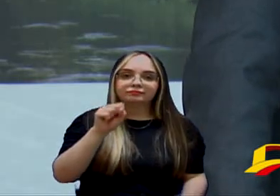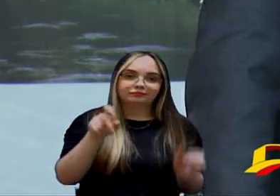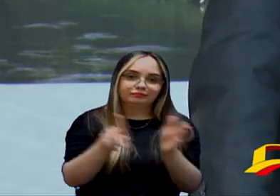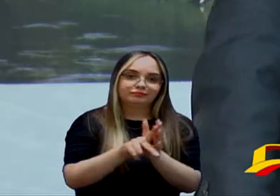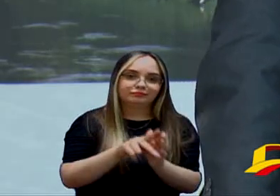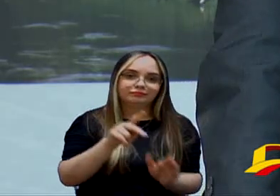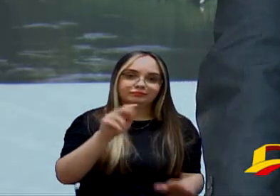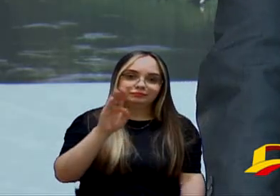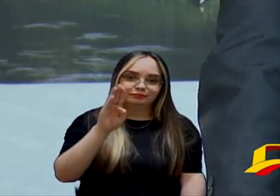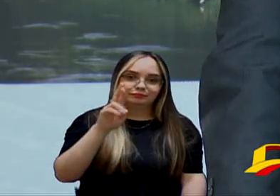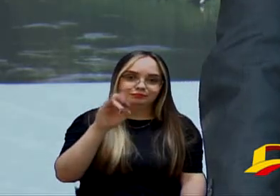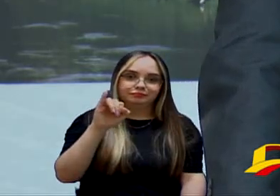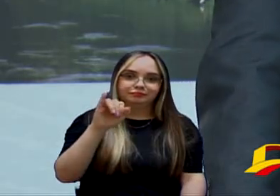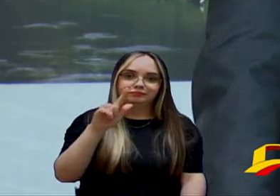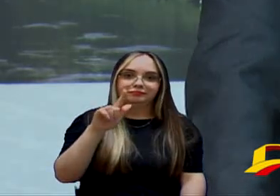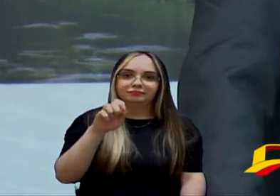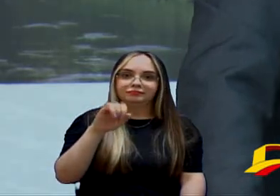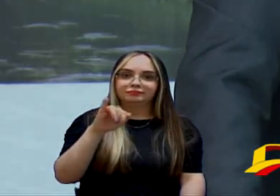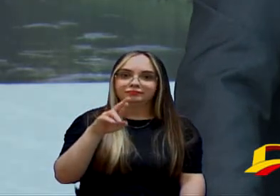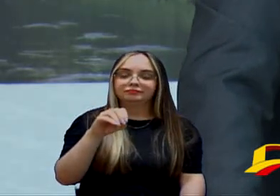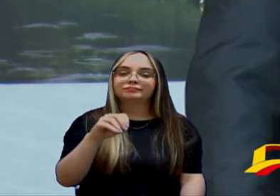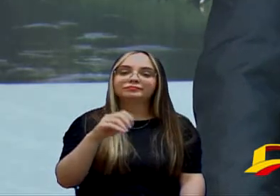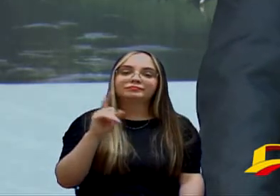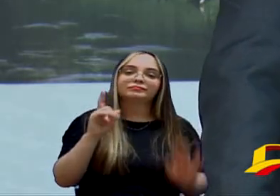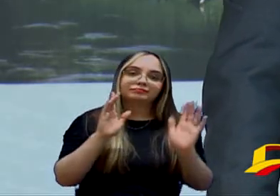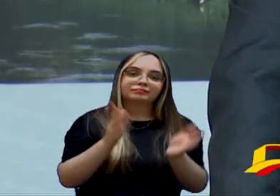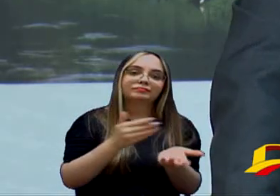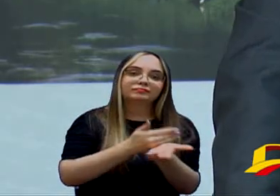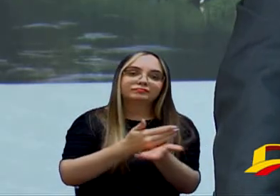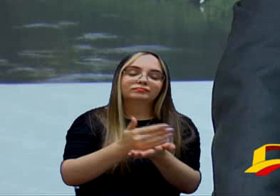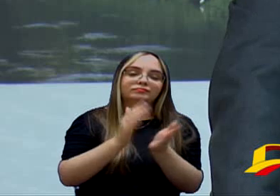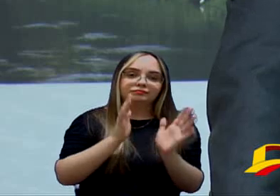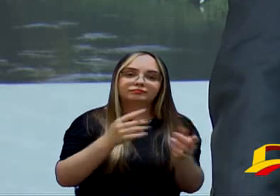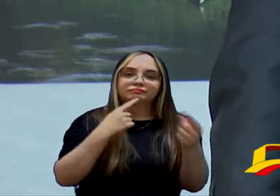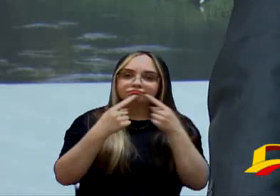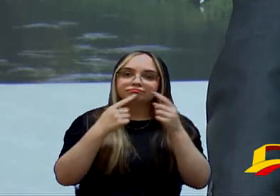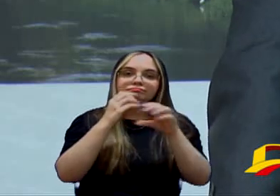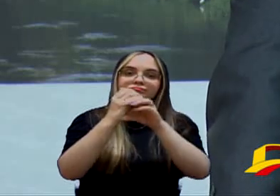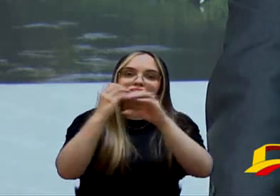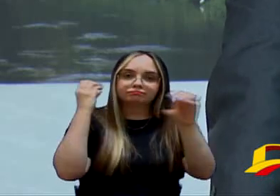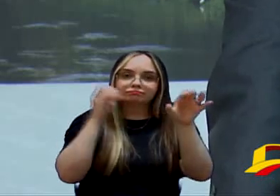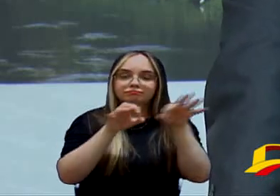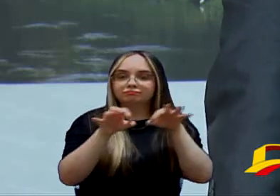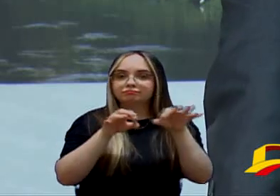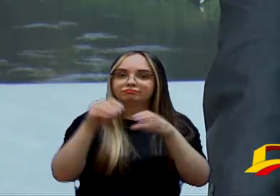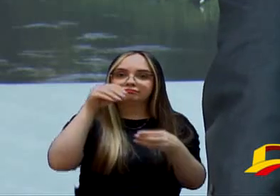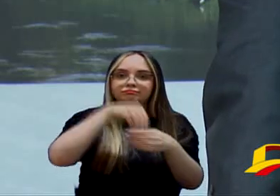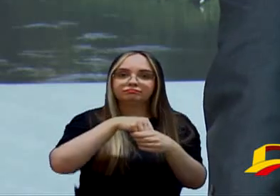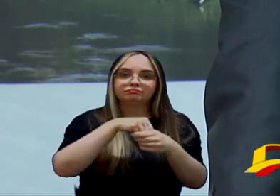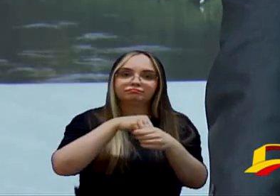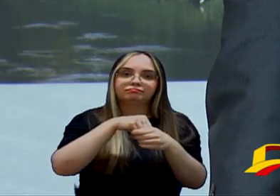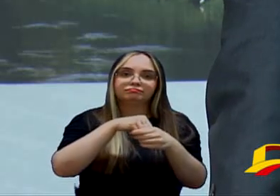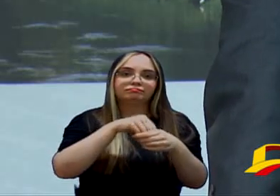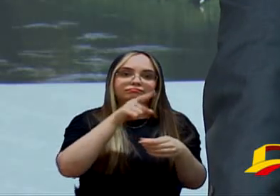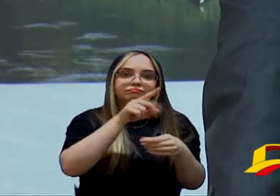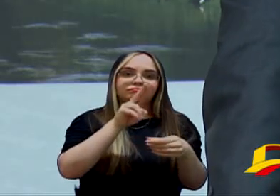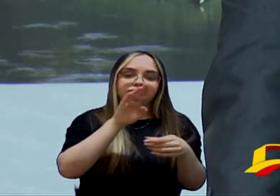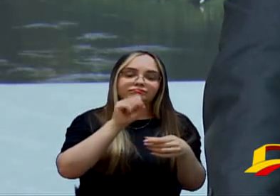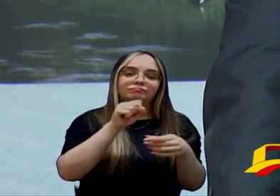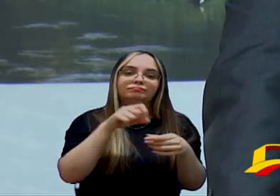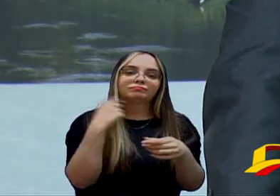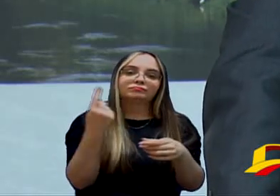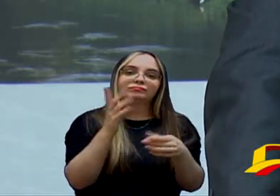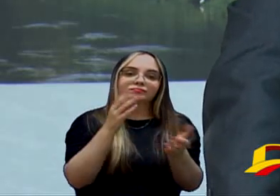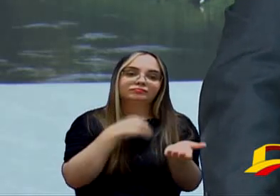Tobias já começou estão fazendo toda parte de engenharia também dentro da unidade aonde